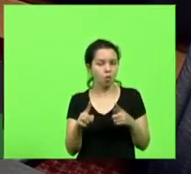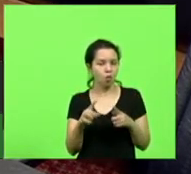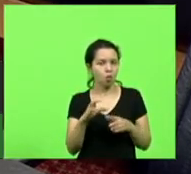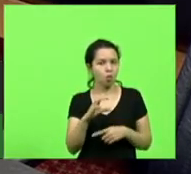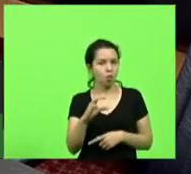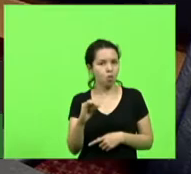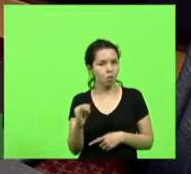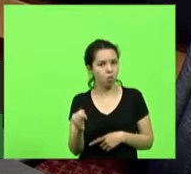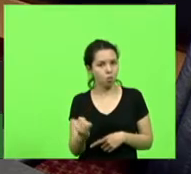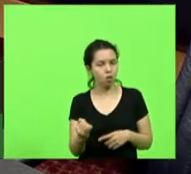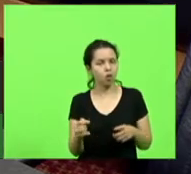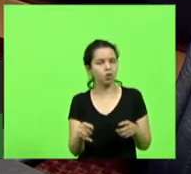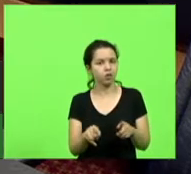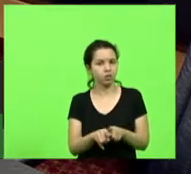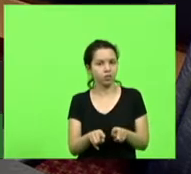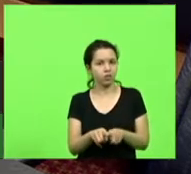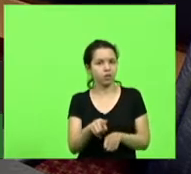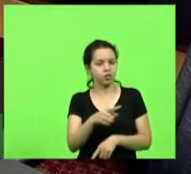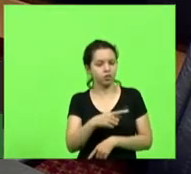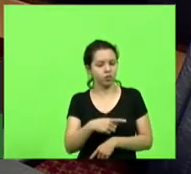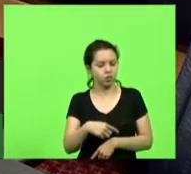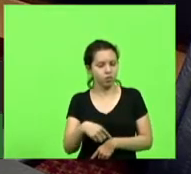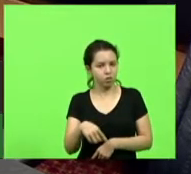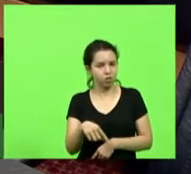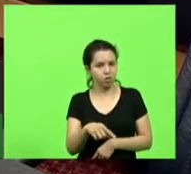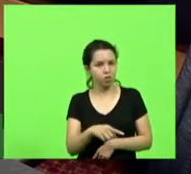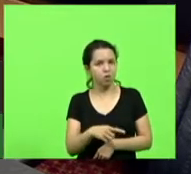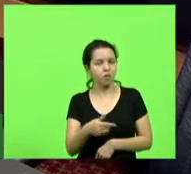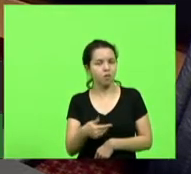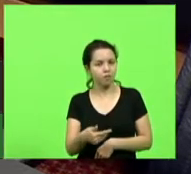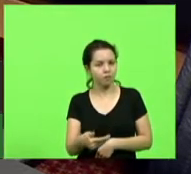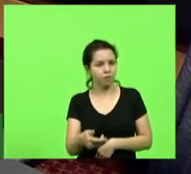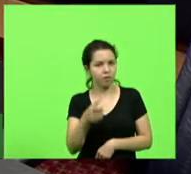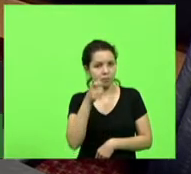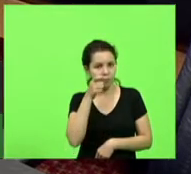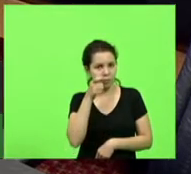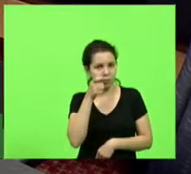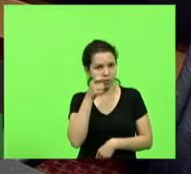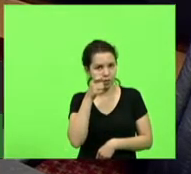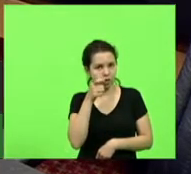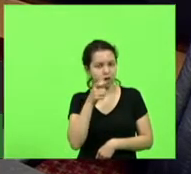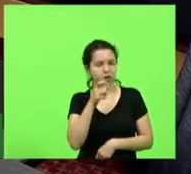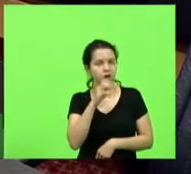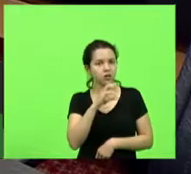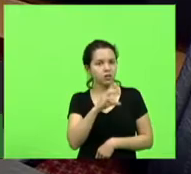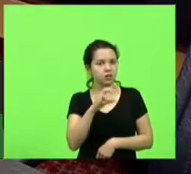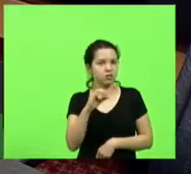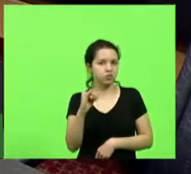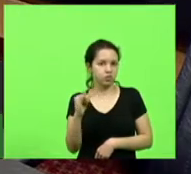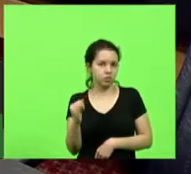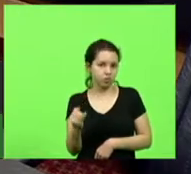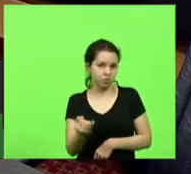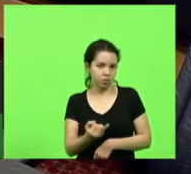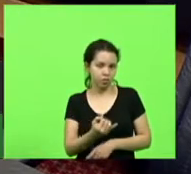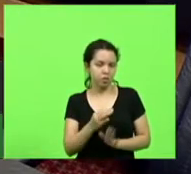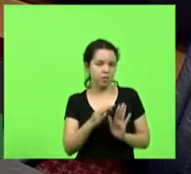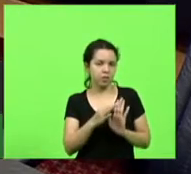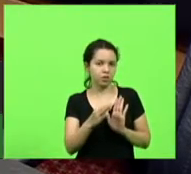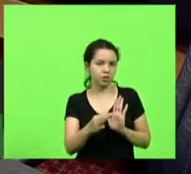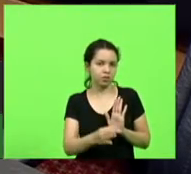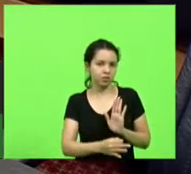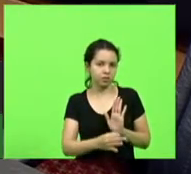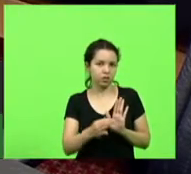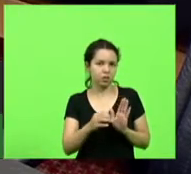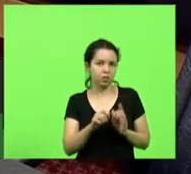e nós, pessoalmente, vamos acompanhar a Comissão de Constituição e Justiça e o parecer da Procuradoria